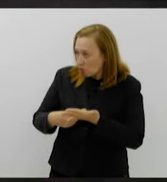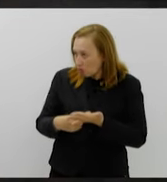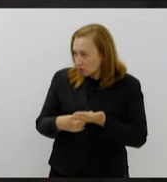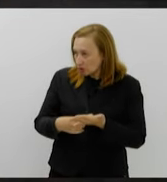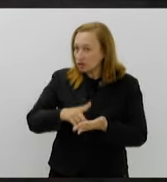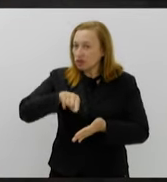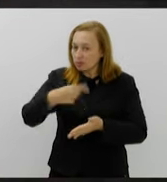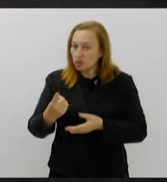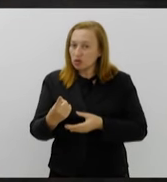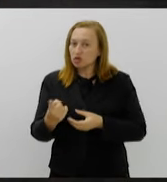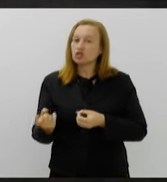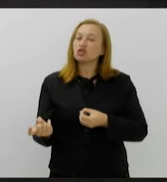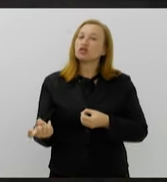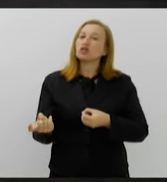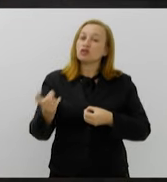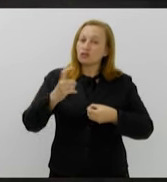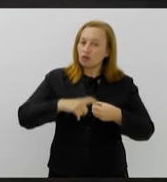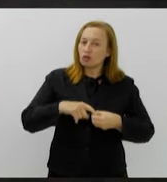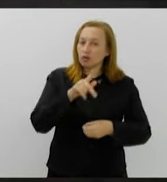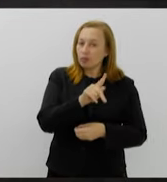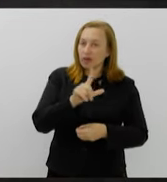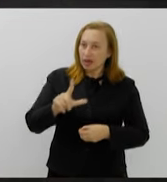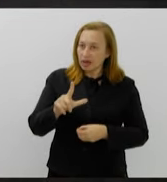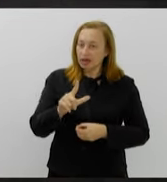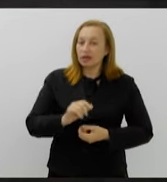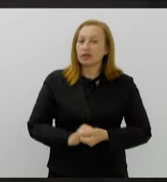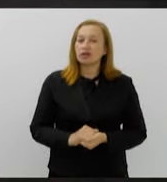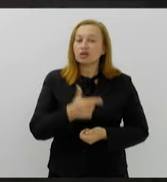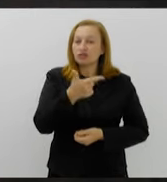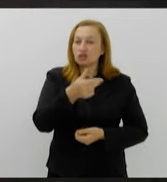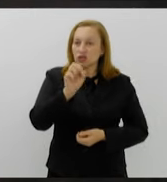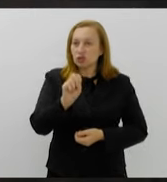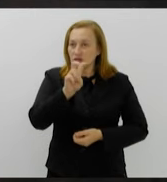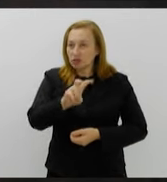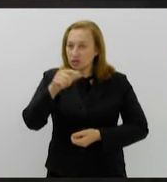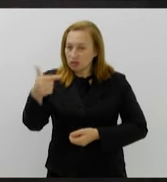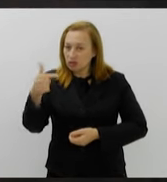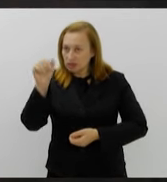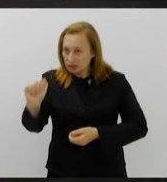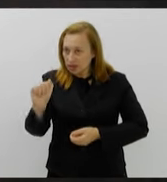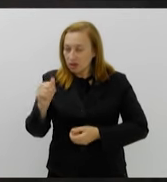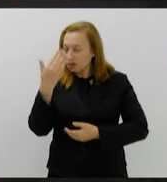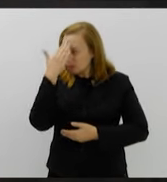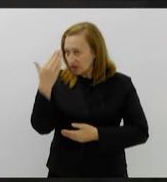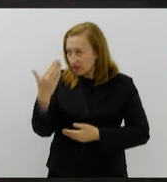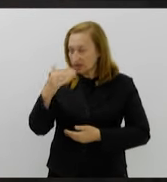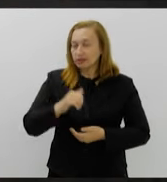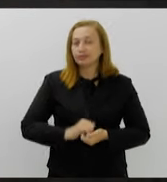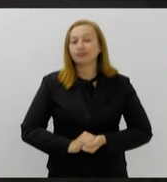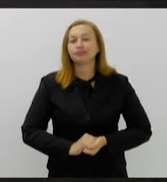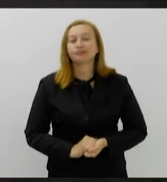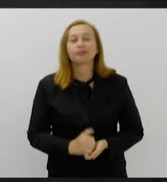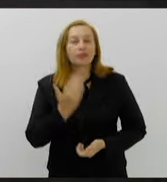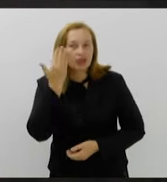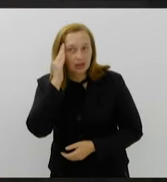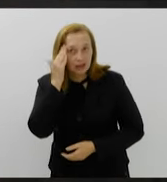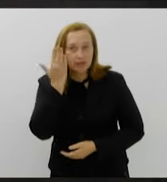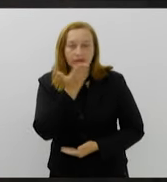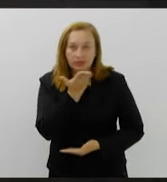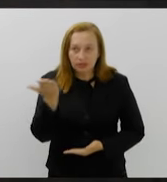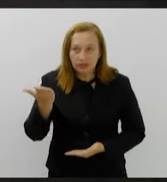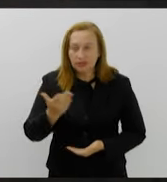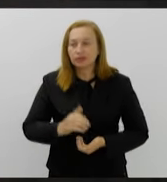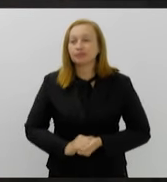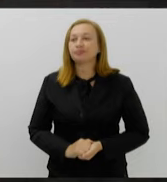traz novamente o primeiro PL que é o 2852 Muito Obrigado aí pelo compreenção de vossas